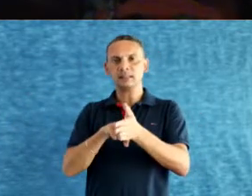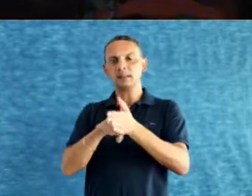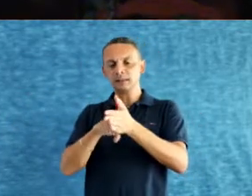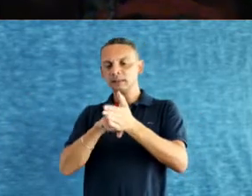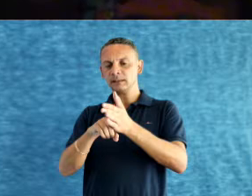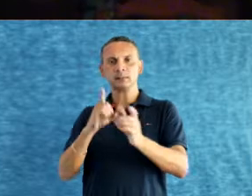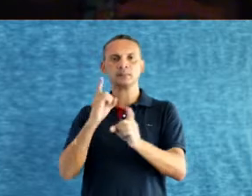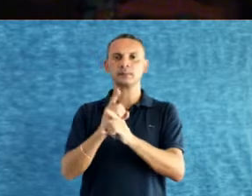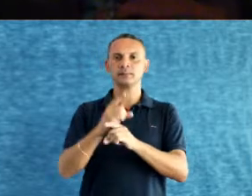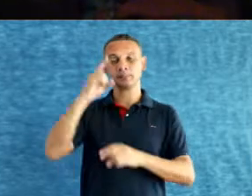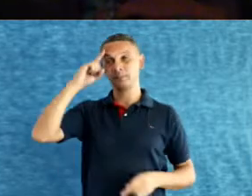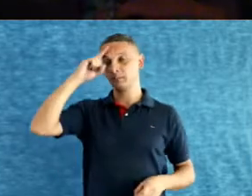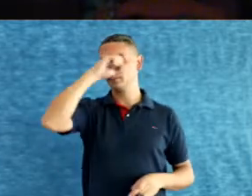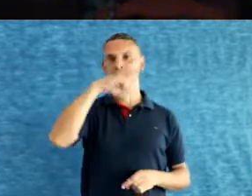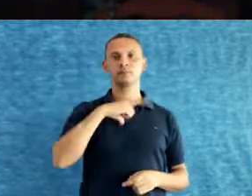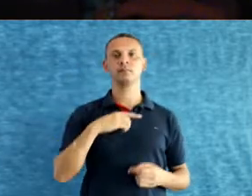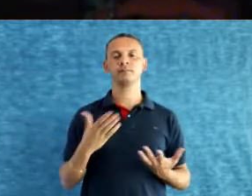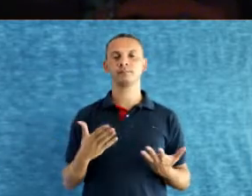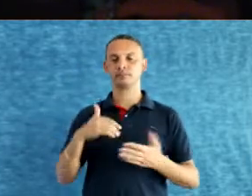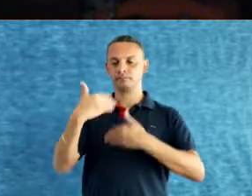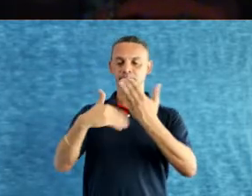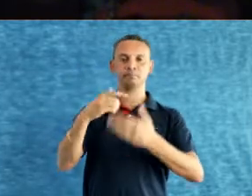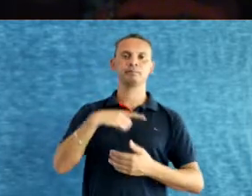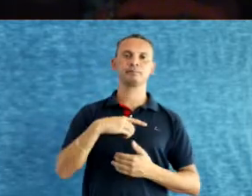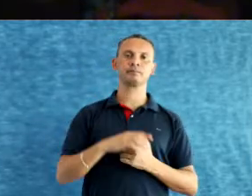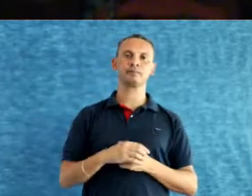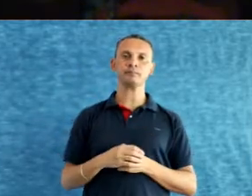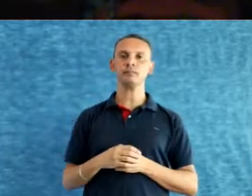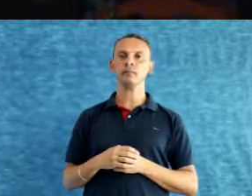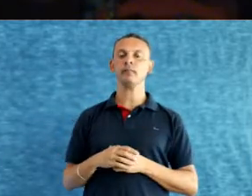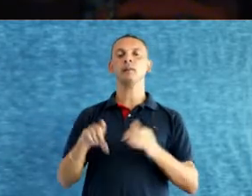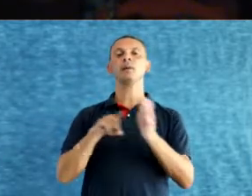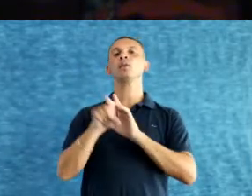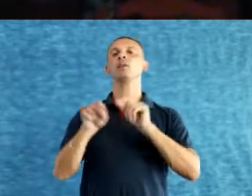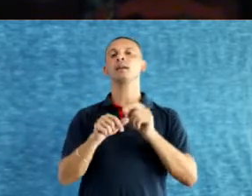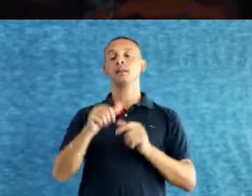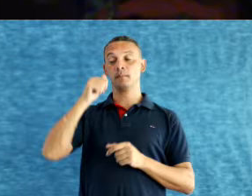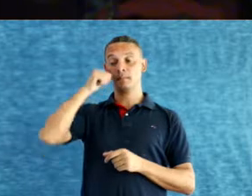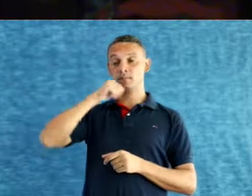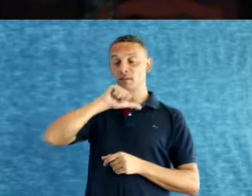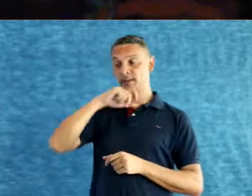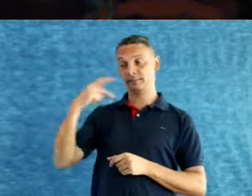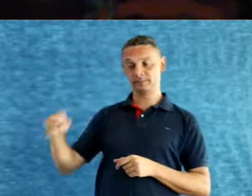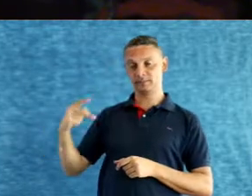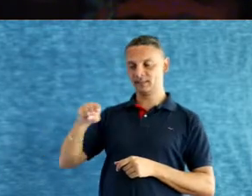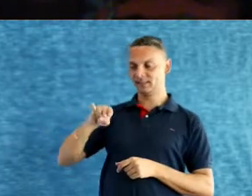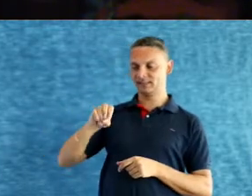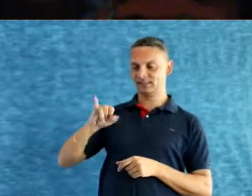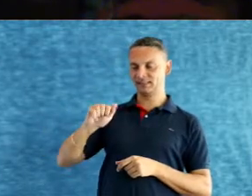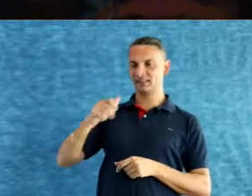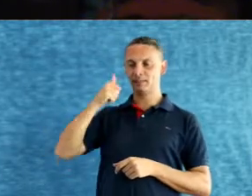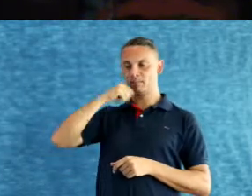hoje são 3 ou 4 cidades, sabe, da região. Tudo aquilo ali era só um sítio.